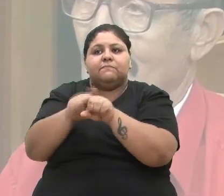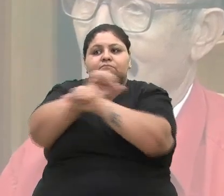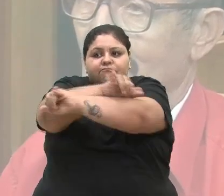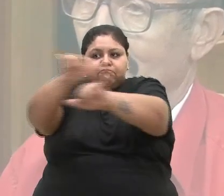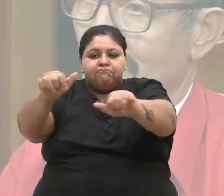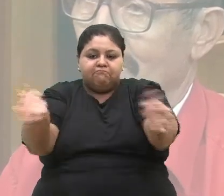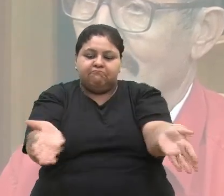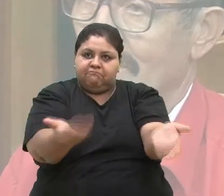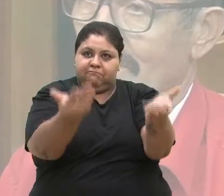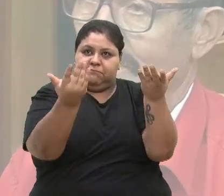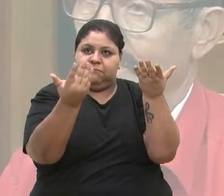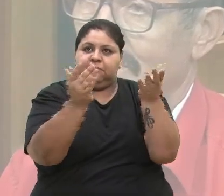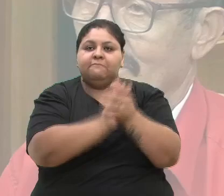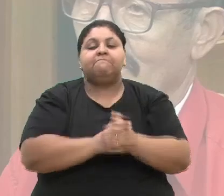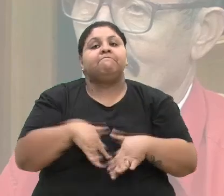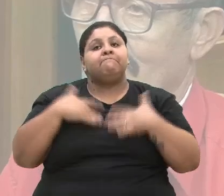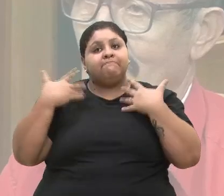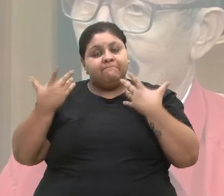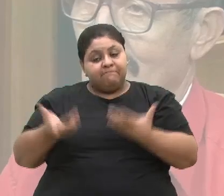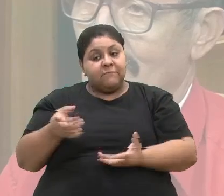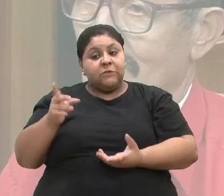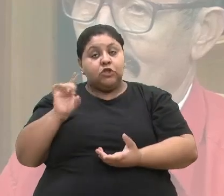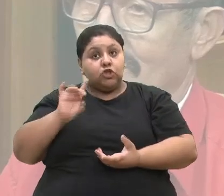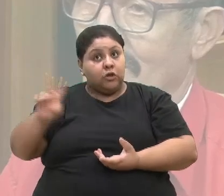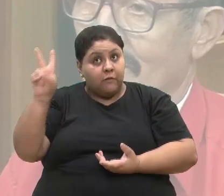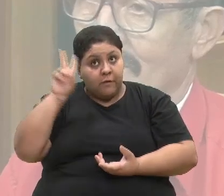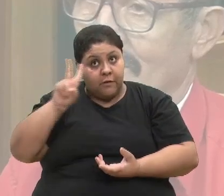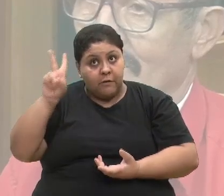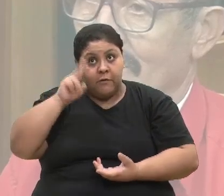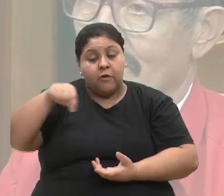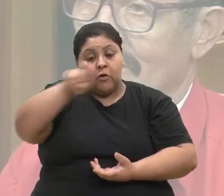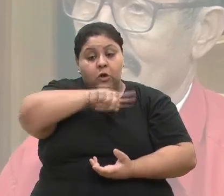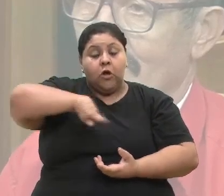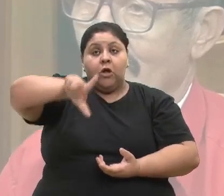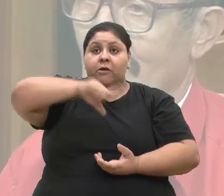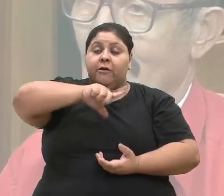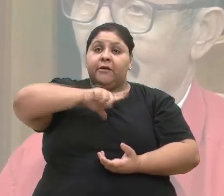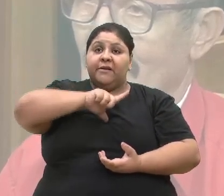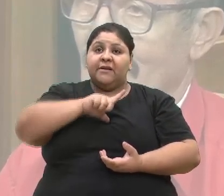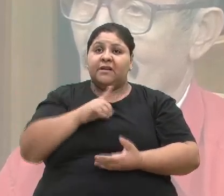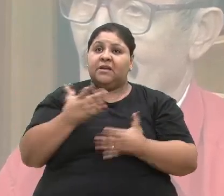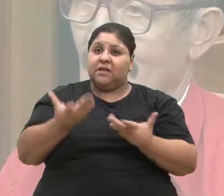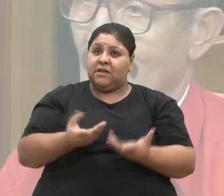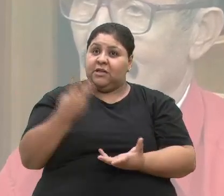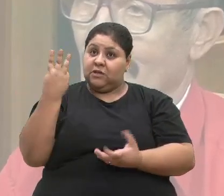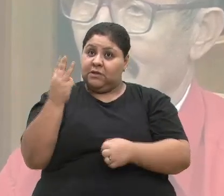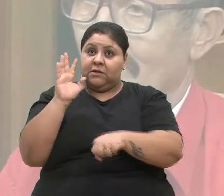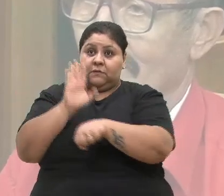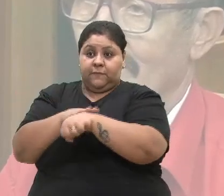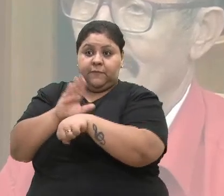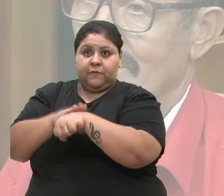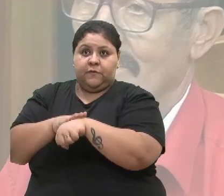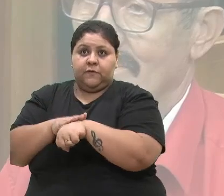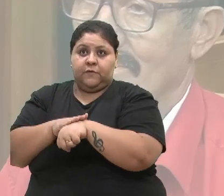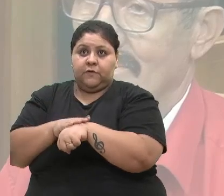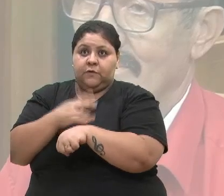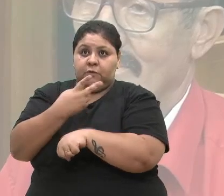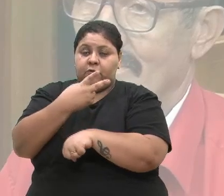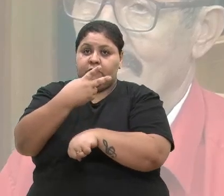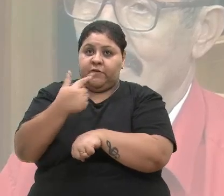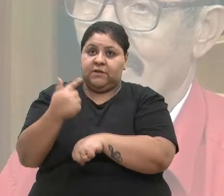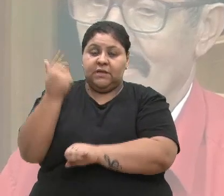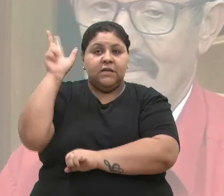nossa festa. Então, só lembrando, né, que nós teremos ainda 3 momentos, né, dia 27 de